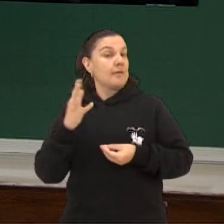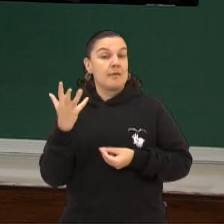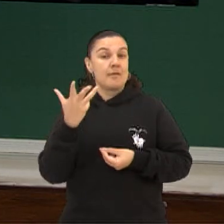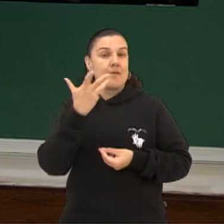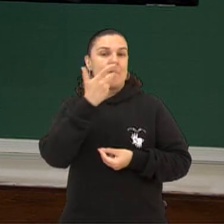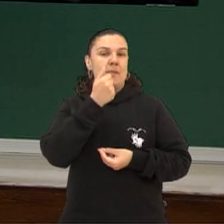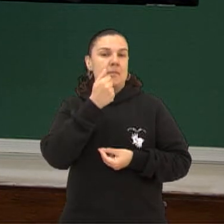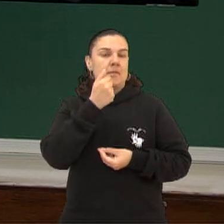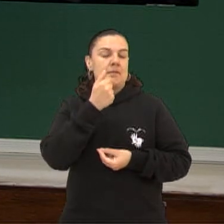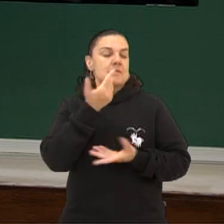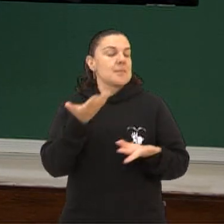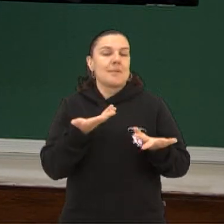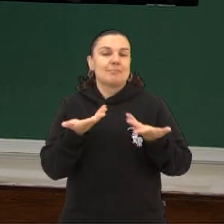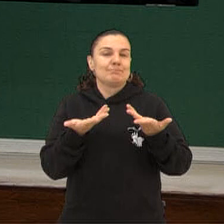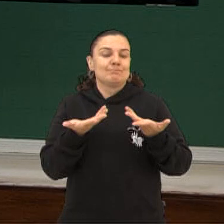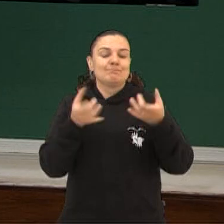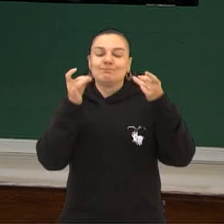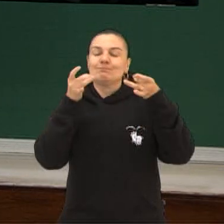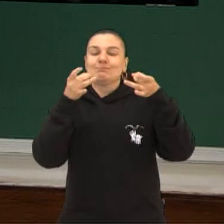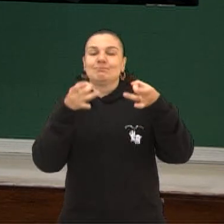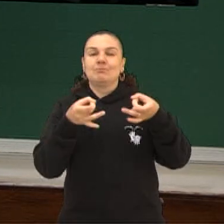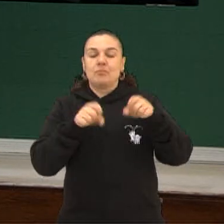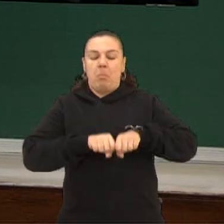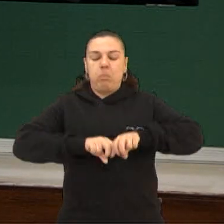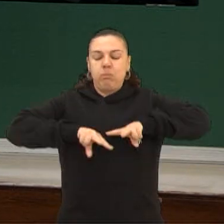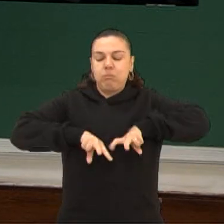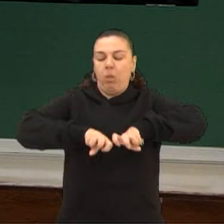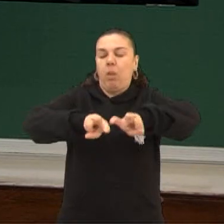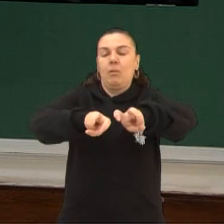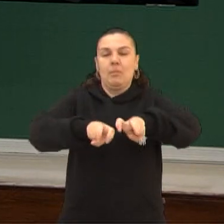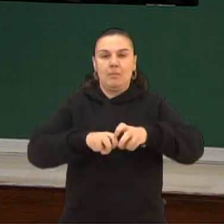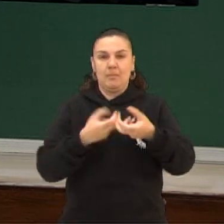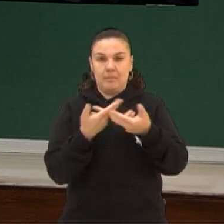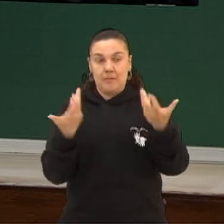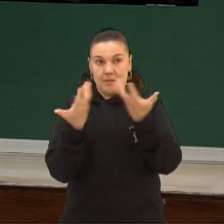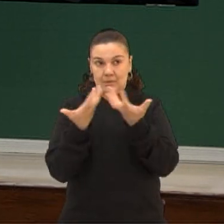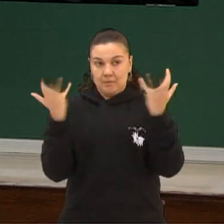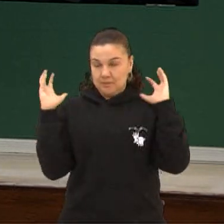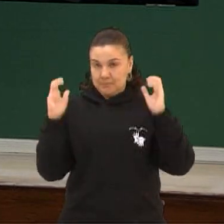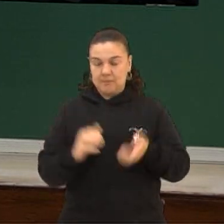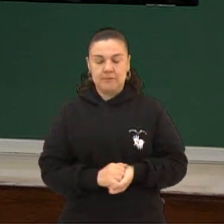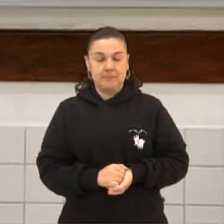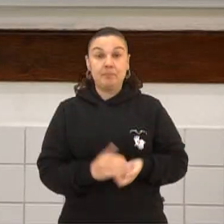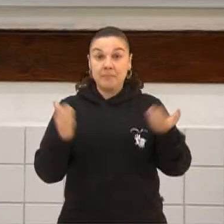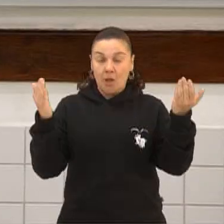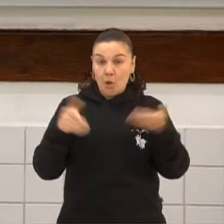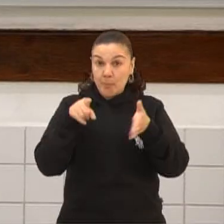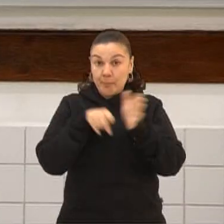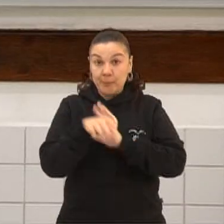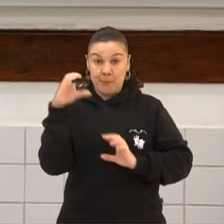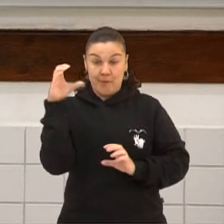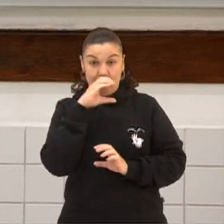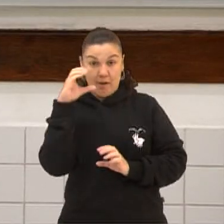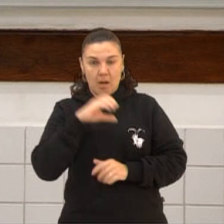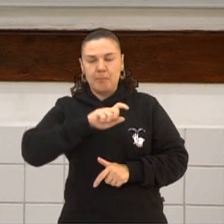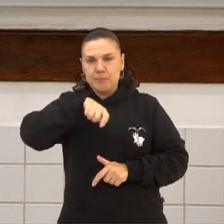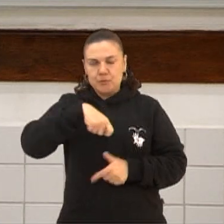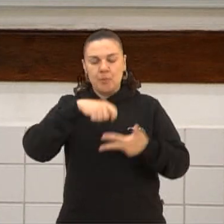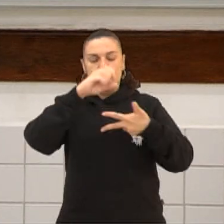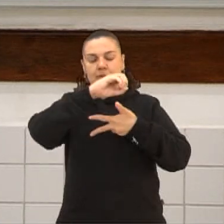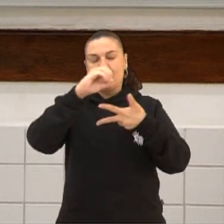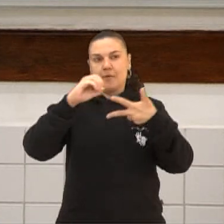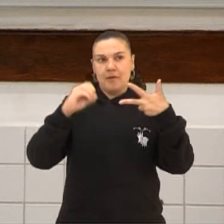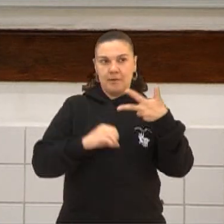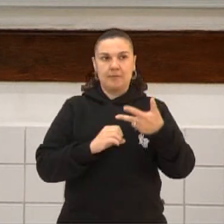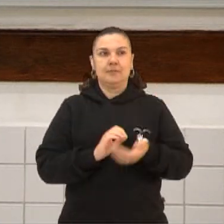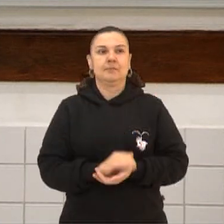para deixar de ter essa relação predatória com a natureza. Agora, uma pequena questão aqui, exercício lá da